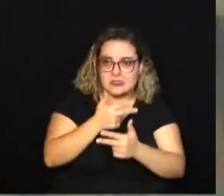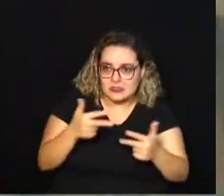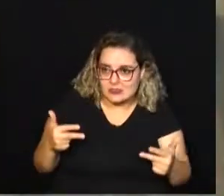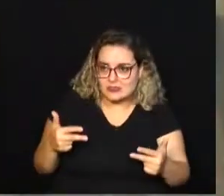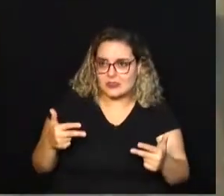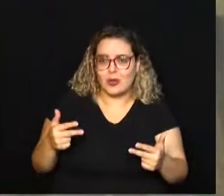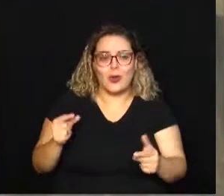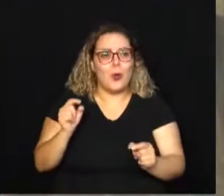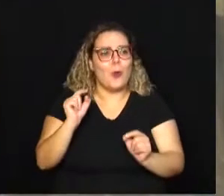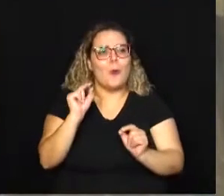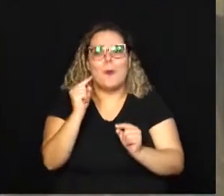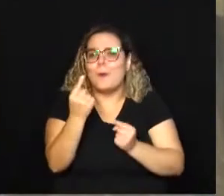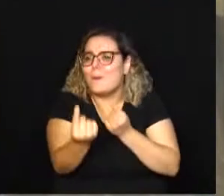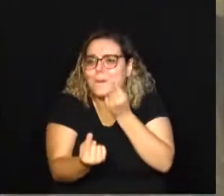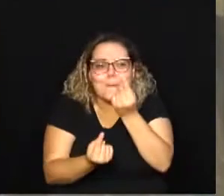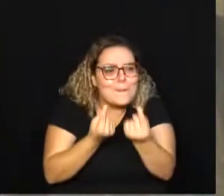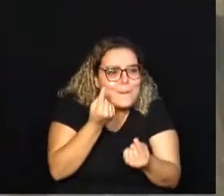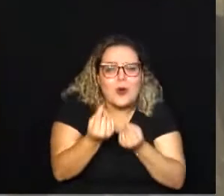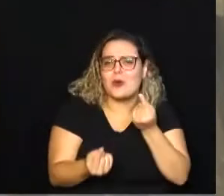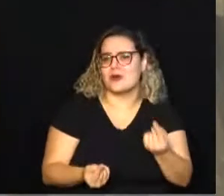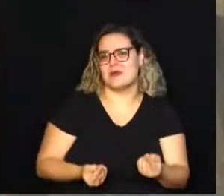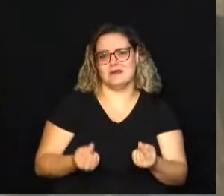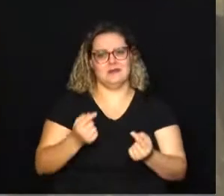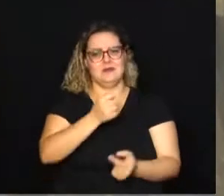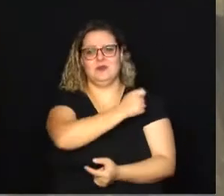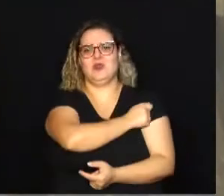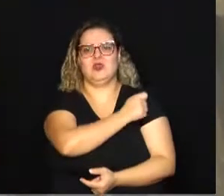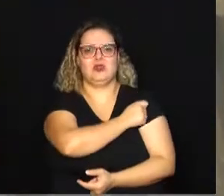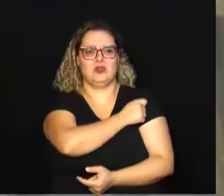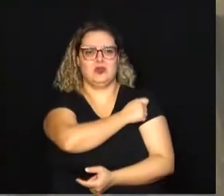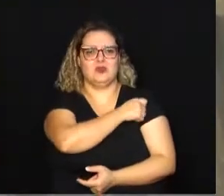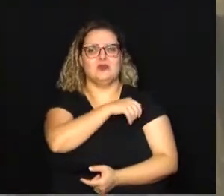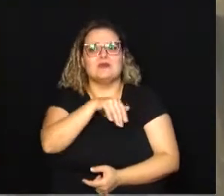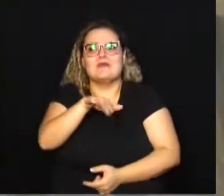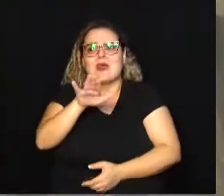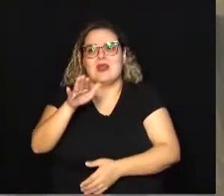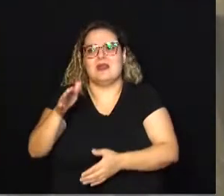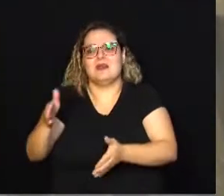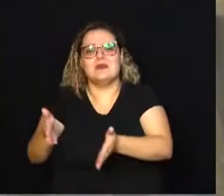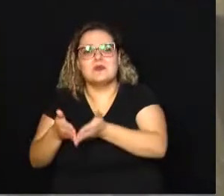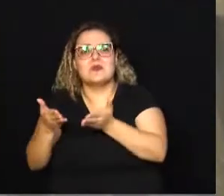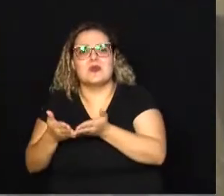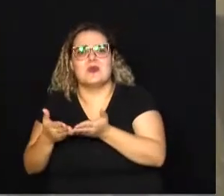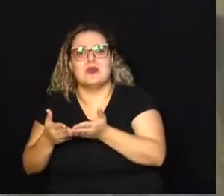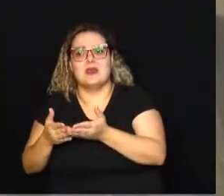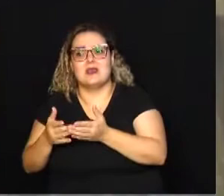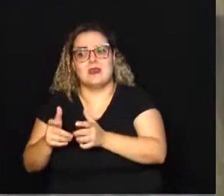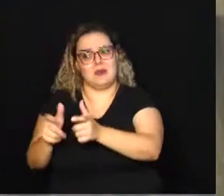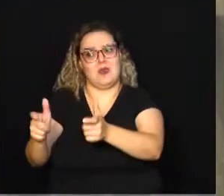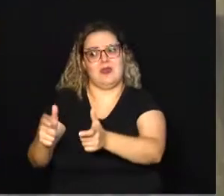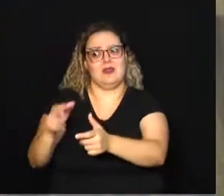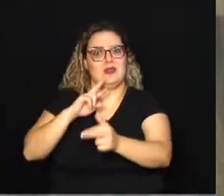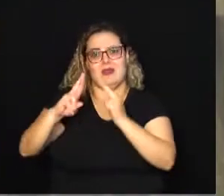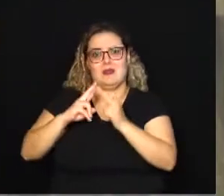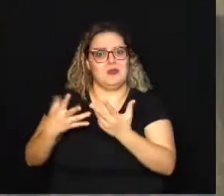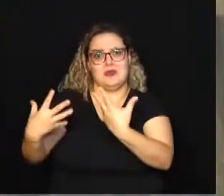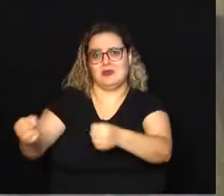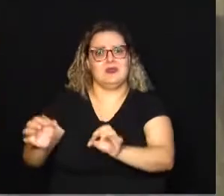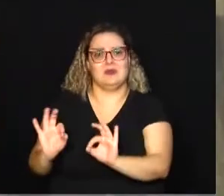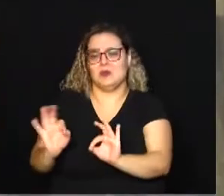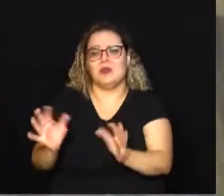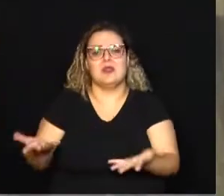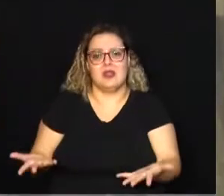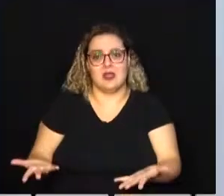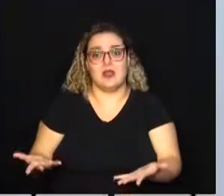pouquíssimos alunos, né? Os mais vulneráveis, e olhe lá, uma parte ainda reclama que não recebeu. Então, isso que deveria ser o motivo da